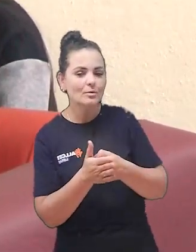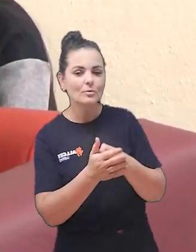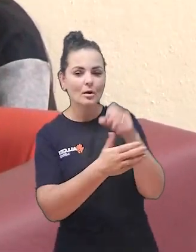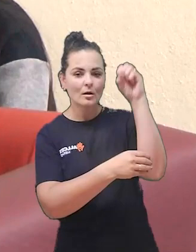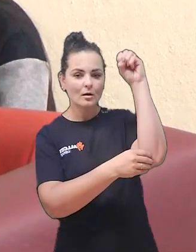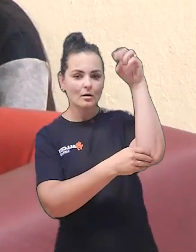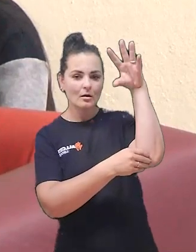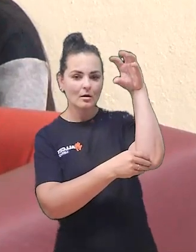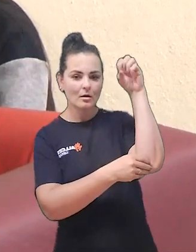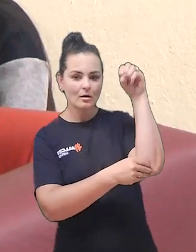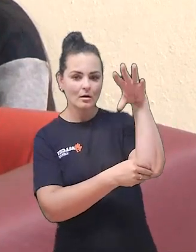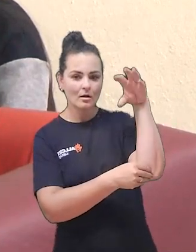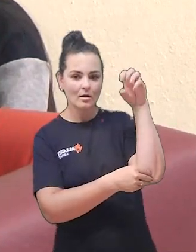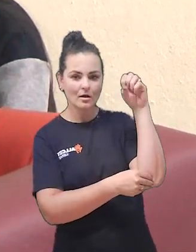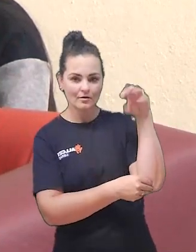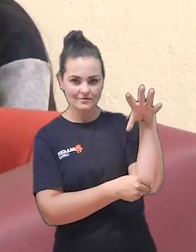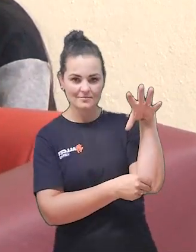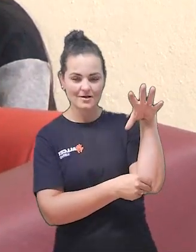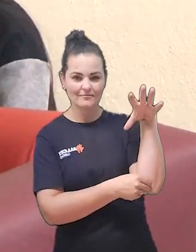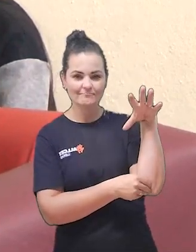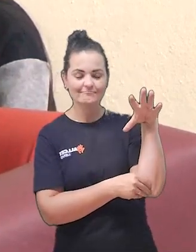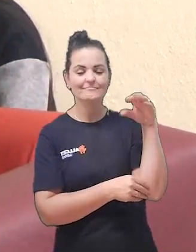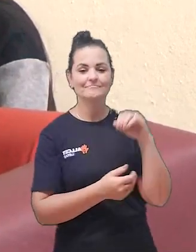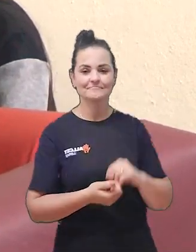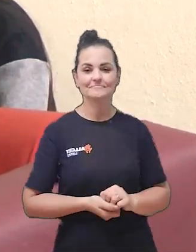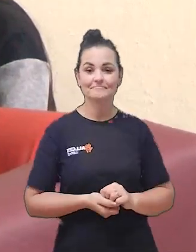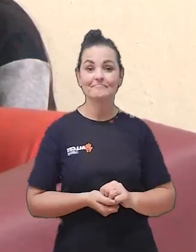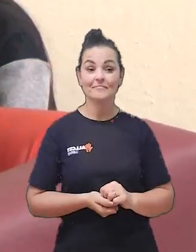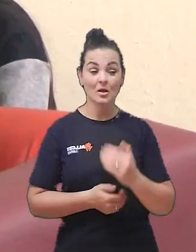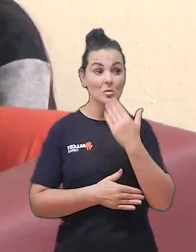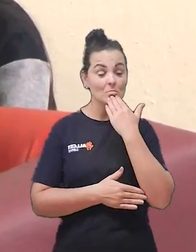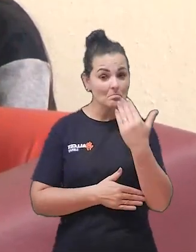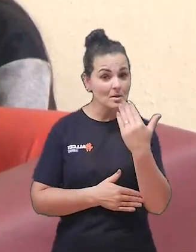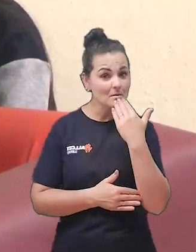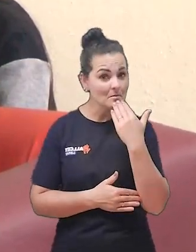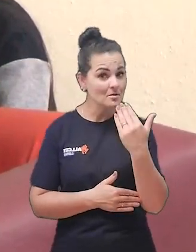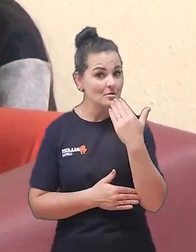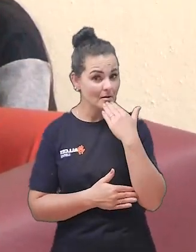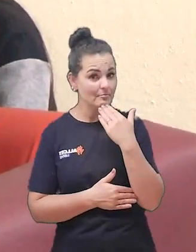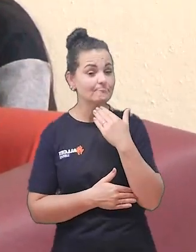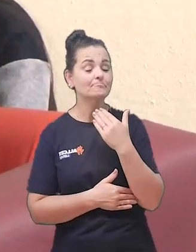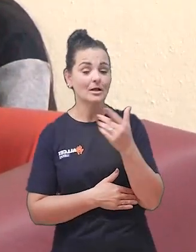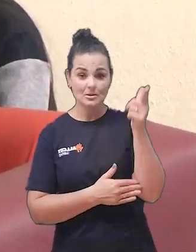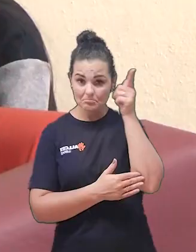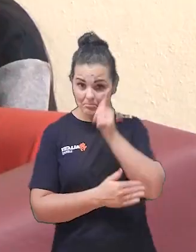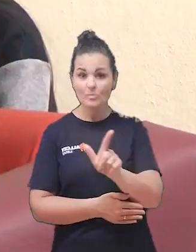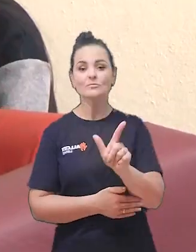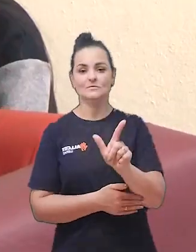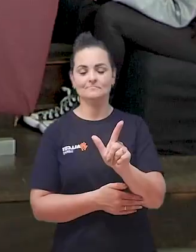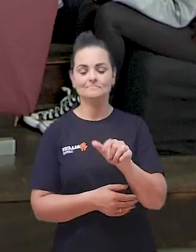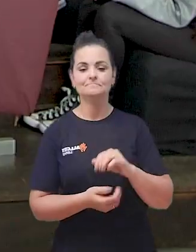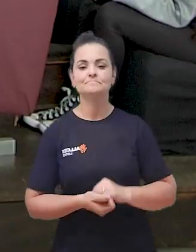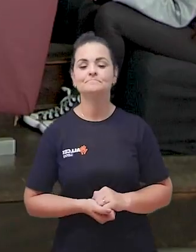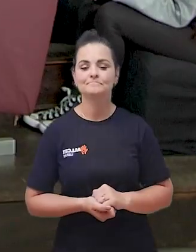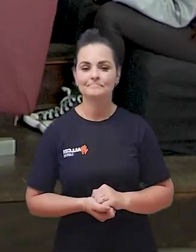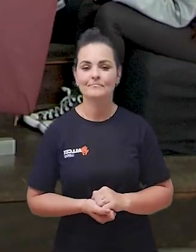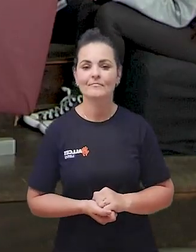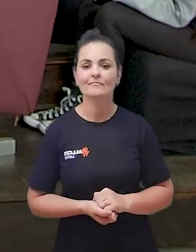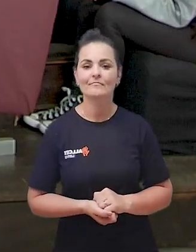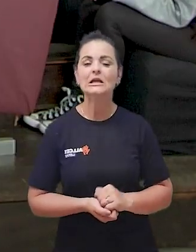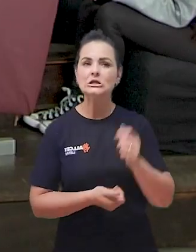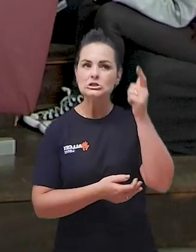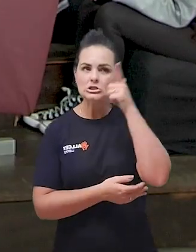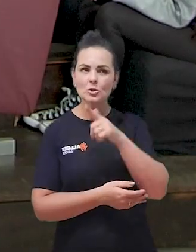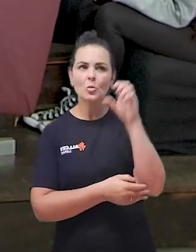Nós tínhamos a escola e eu fui atrás do semáforo também, pedi até que aconteceu, né? Aconteceu